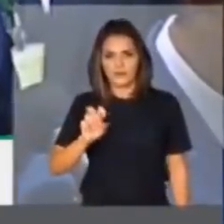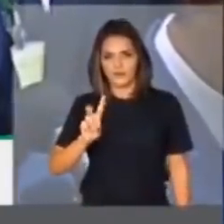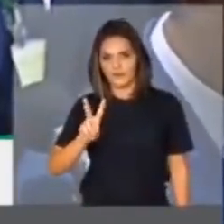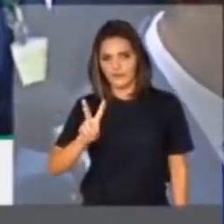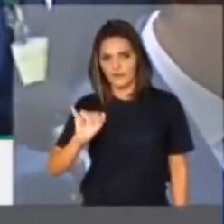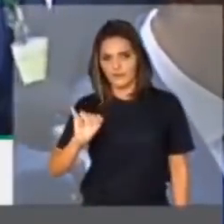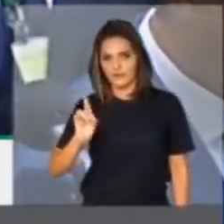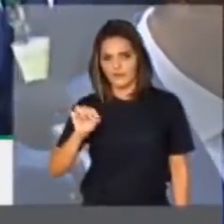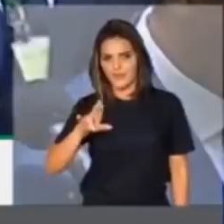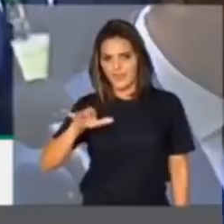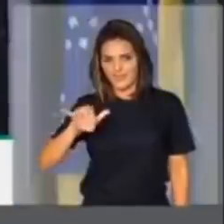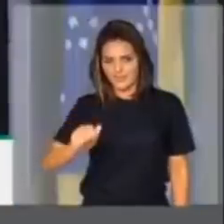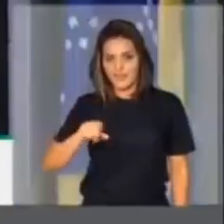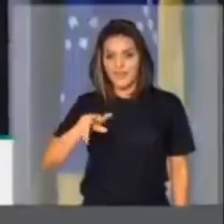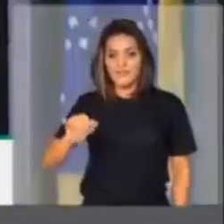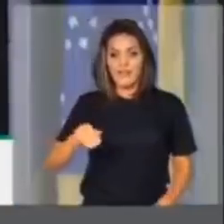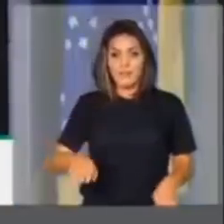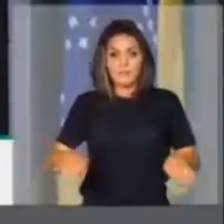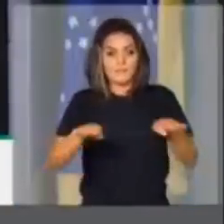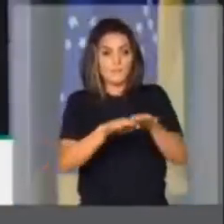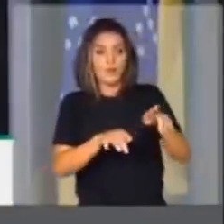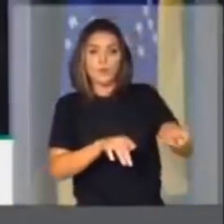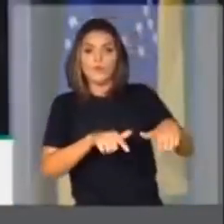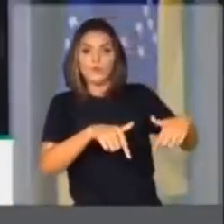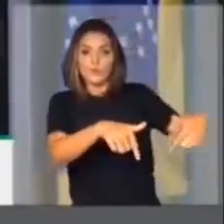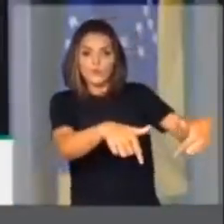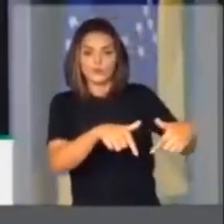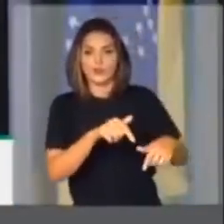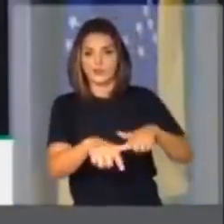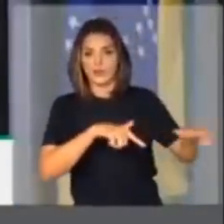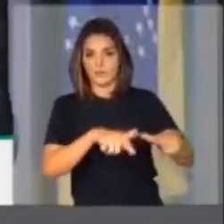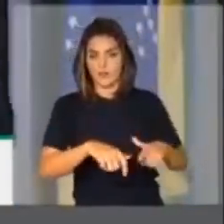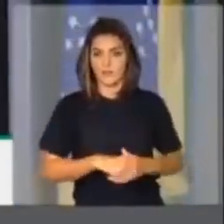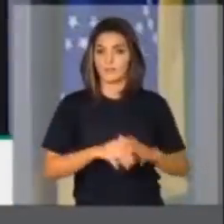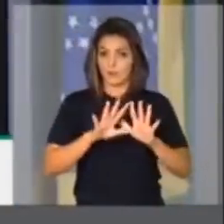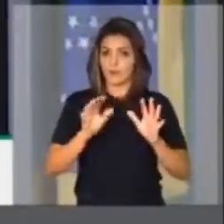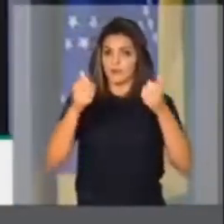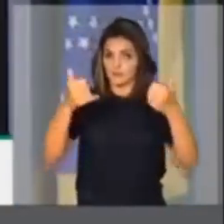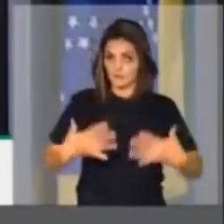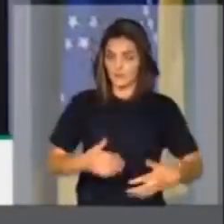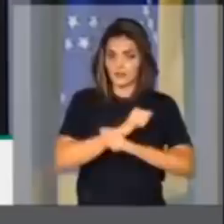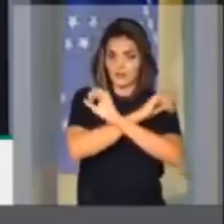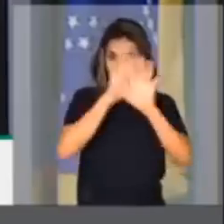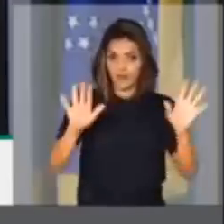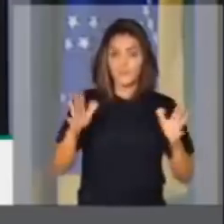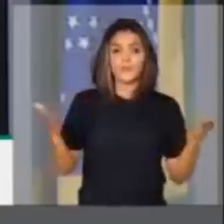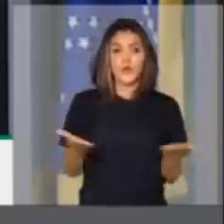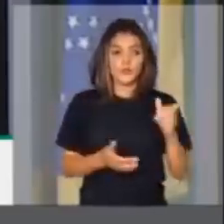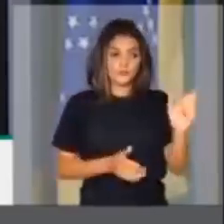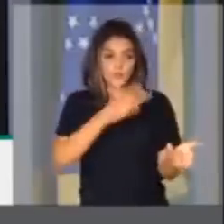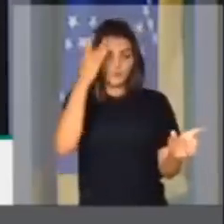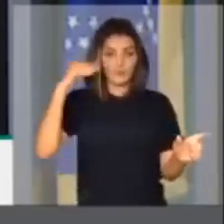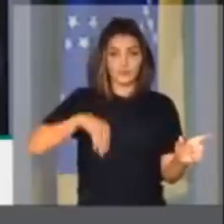ter a paridade com o funcionário da ativa. Então, para trocar em miúdos, o funcionário hoje que recebe 14